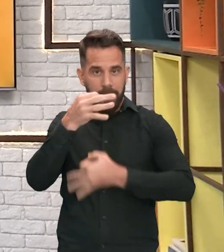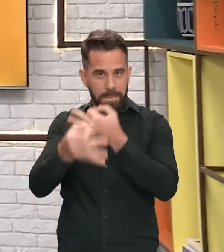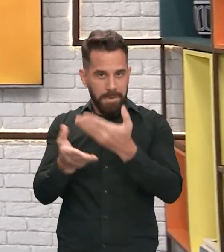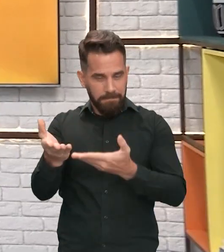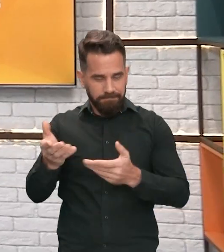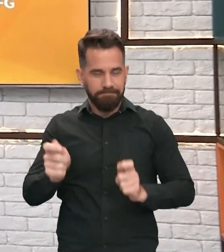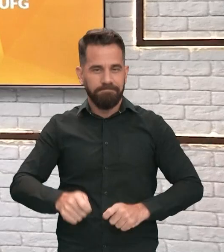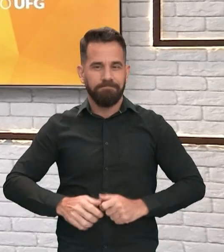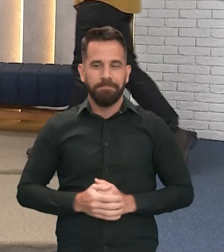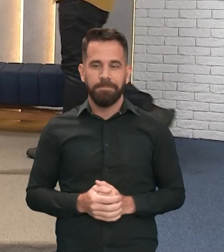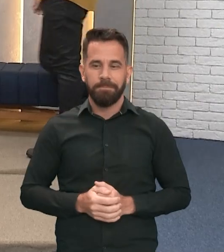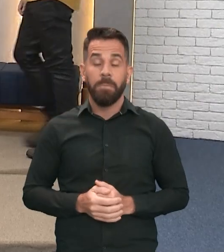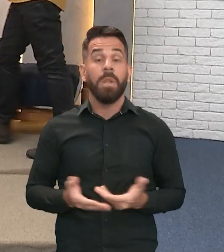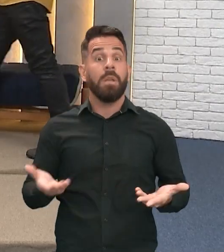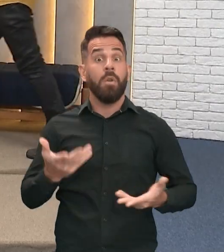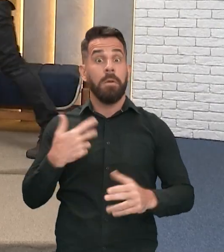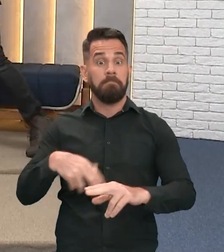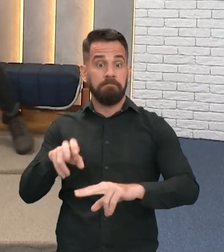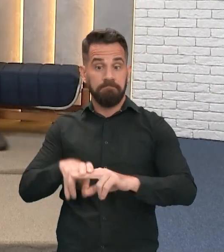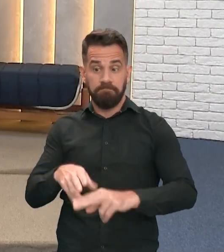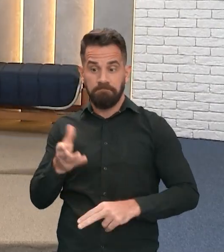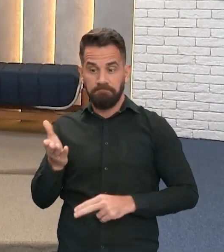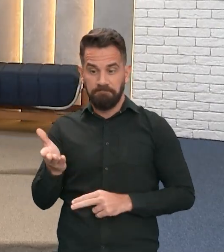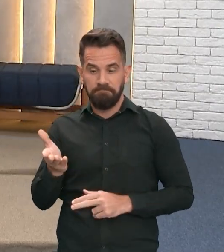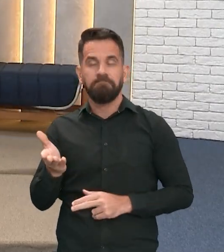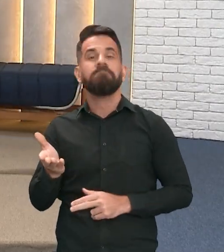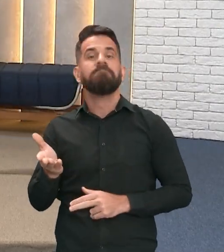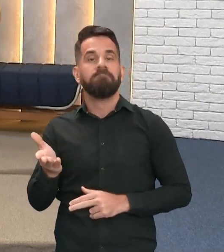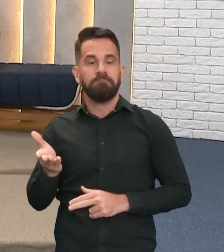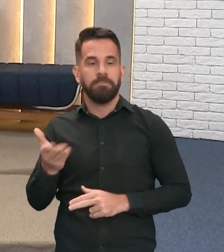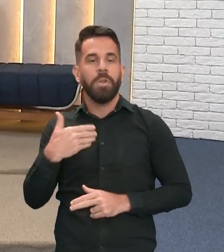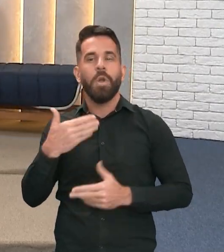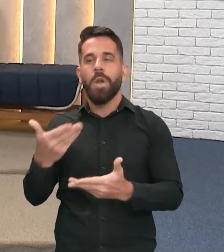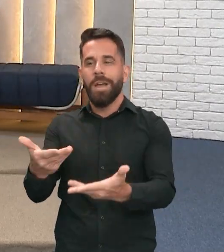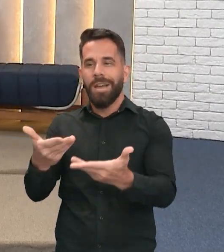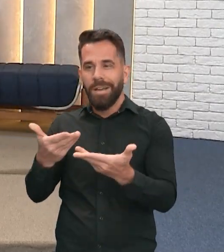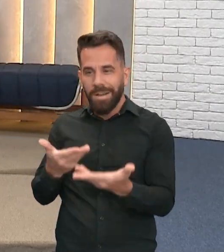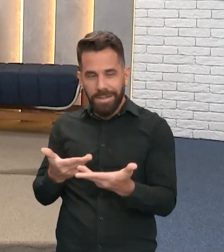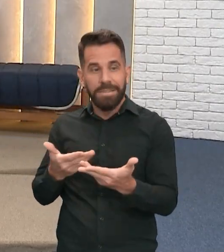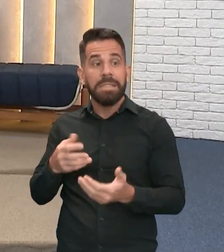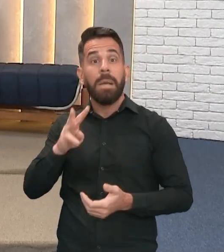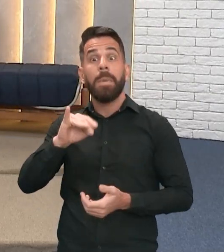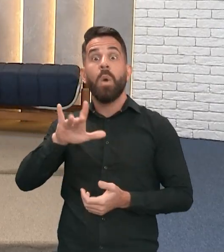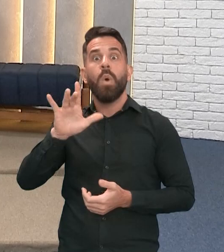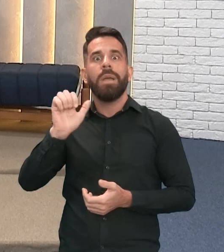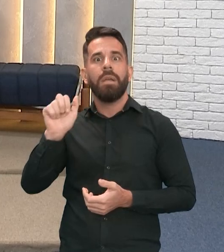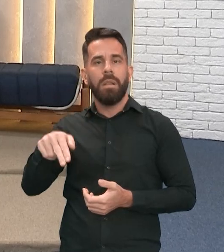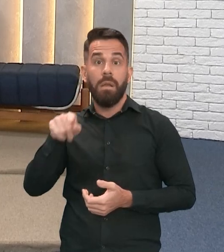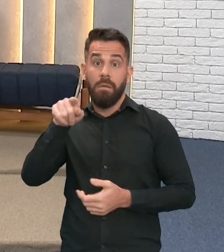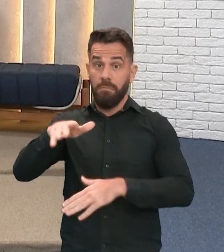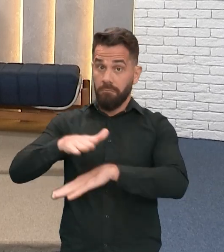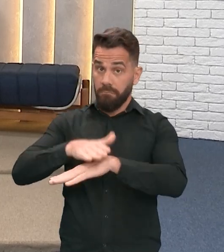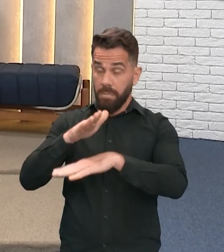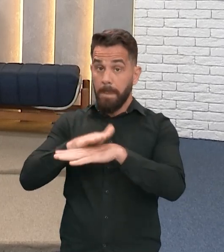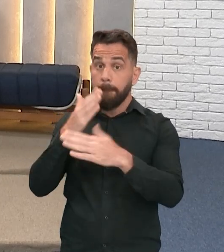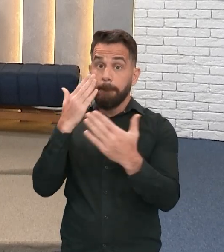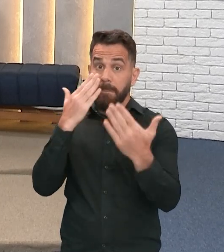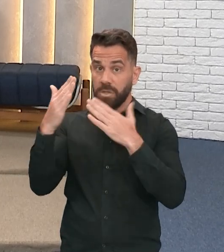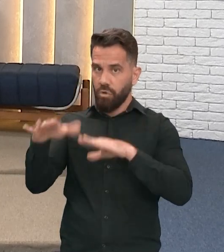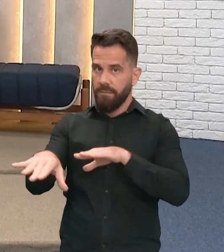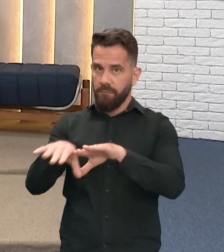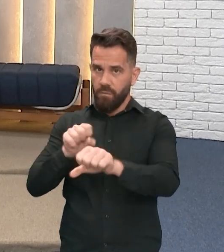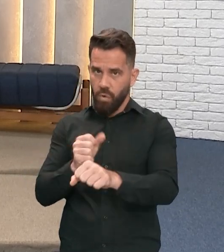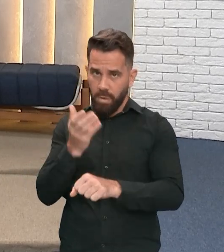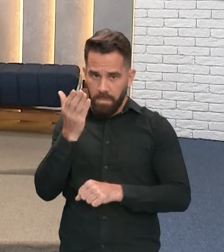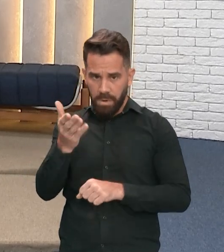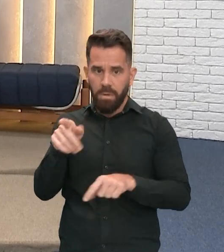já vou caminhando aqui para o nosso outro lado do estúdio para receber o William, que está aqui já com a gente. Ele é psicólogo organizacional. William